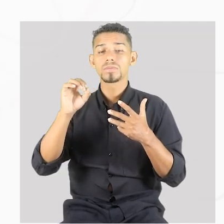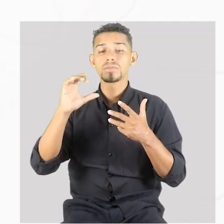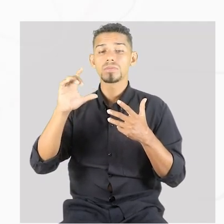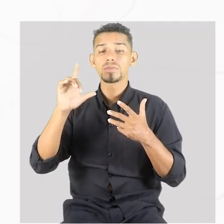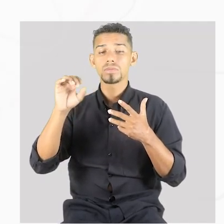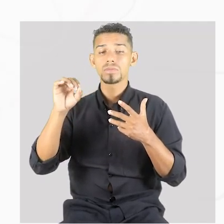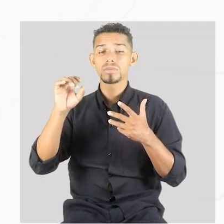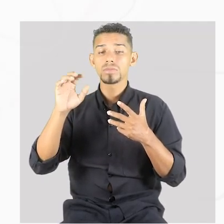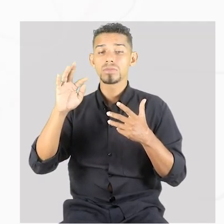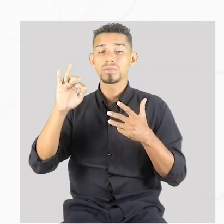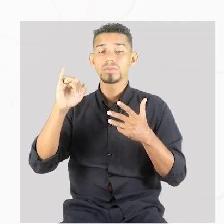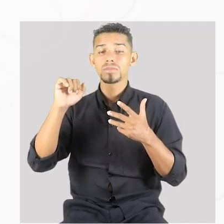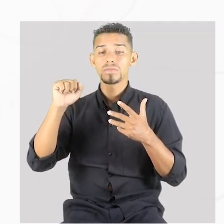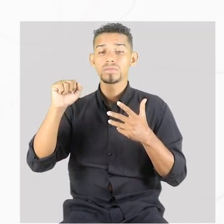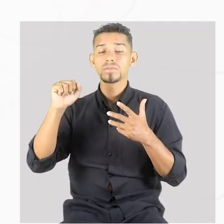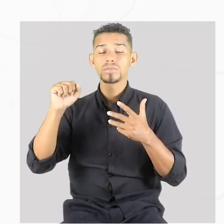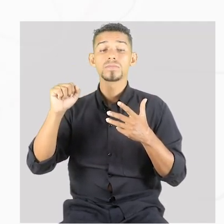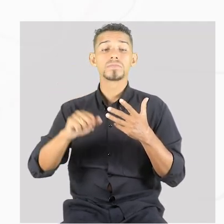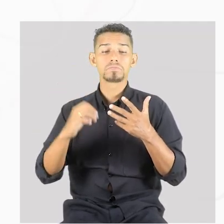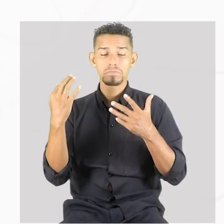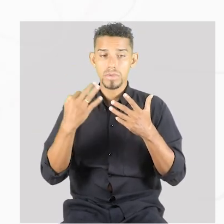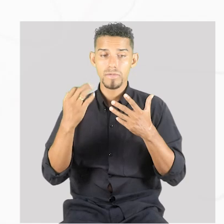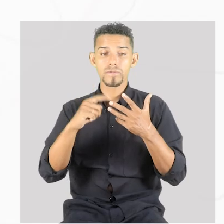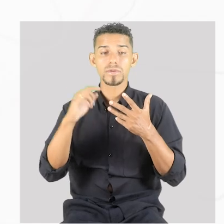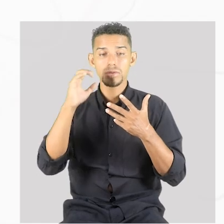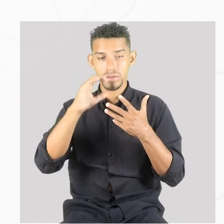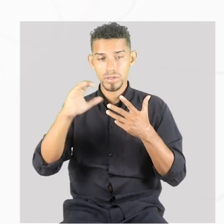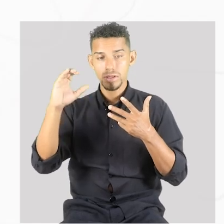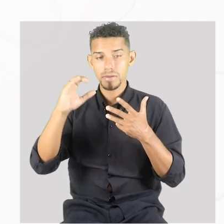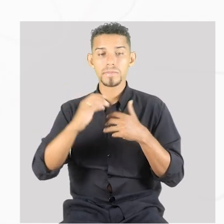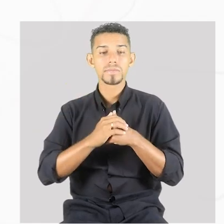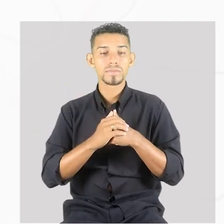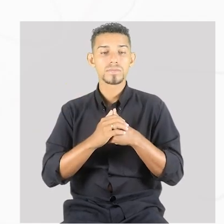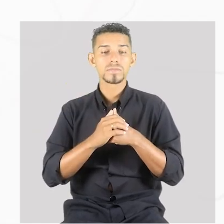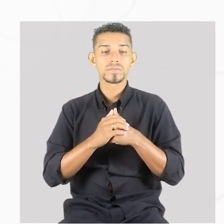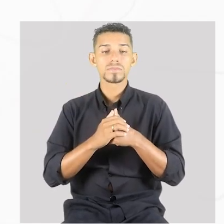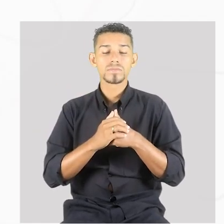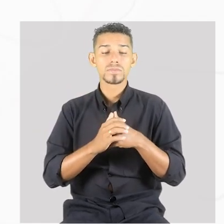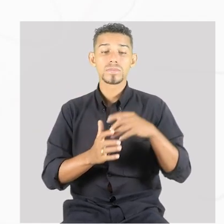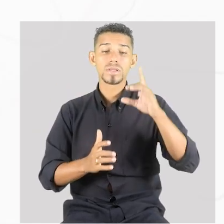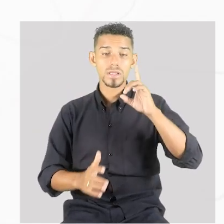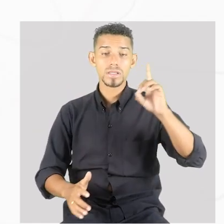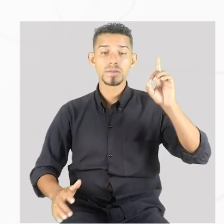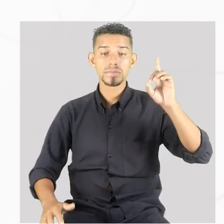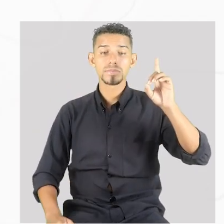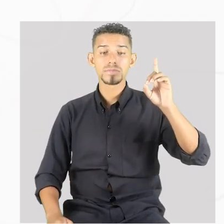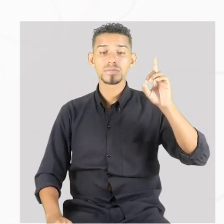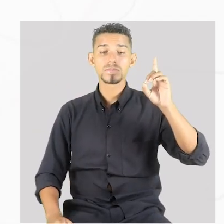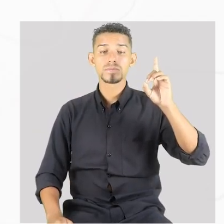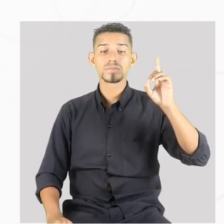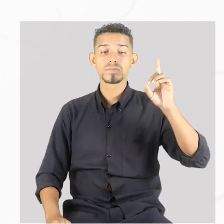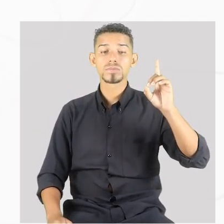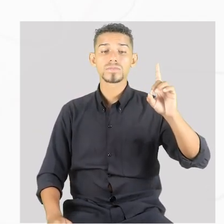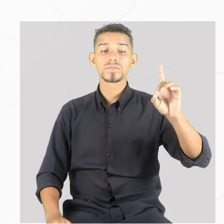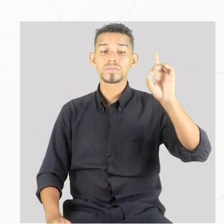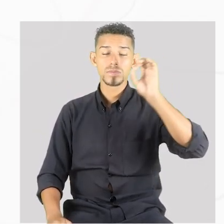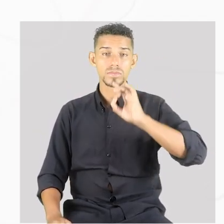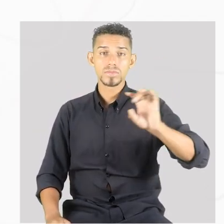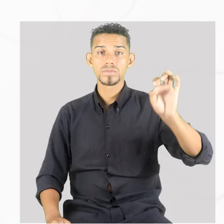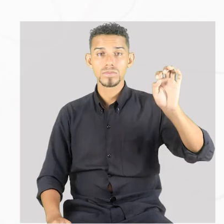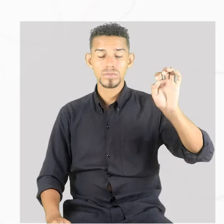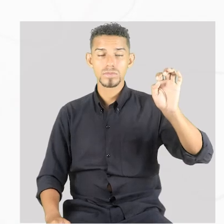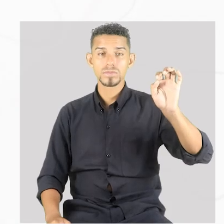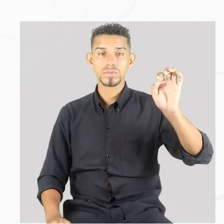né? Perfeito. Letra D, Clube Atlético Metáfita, Leandro Goiabeira. Letra E, Metazoo Atlético